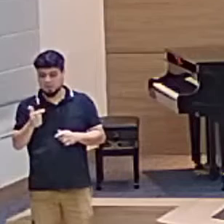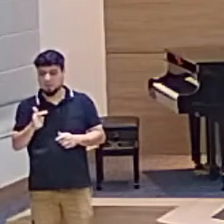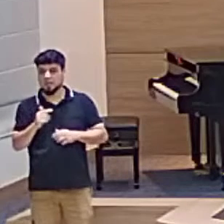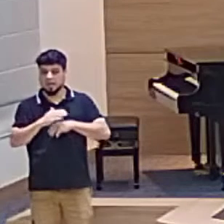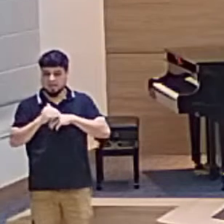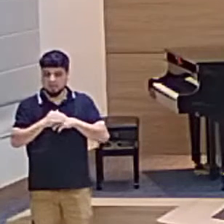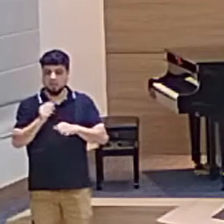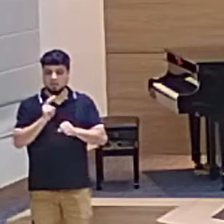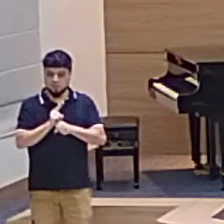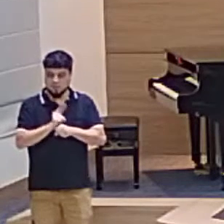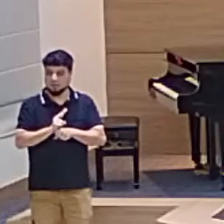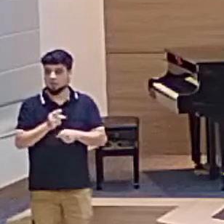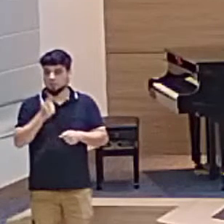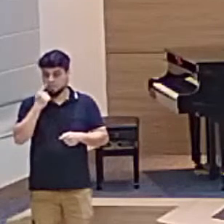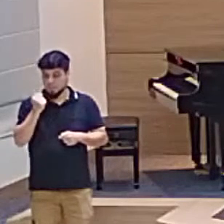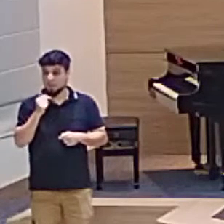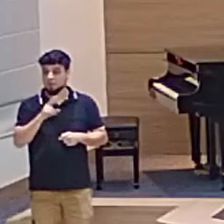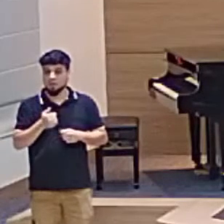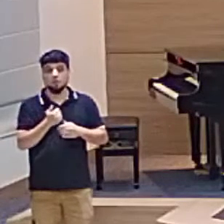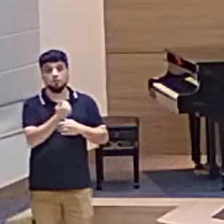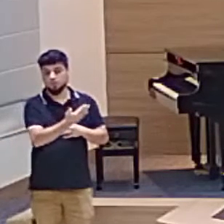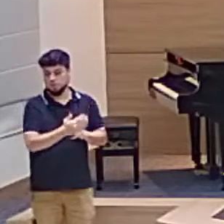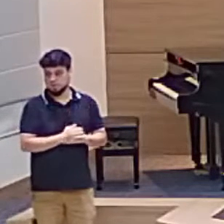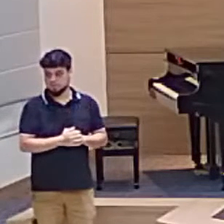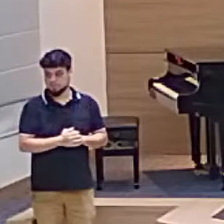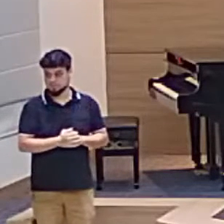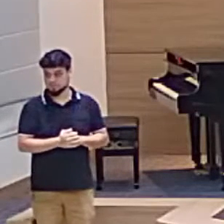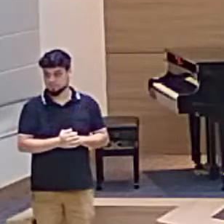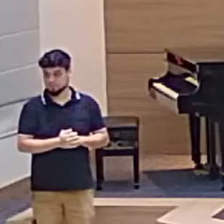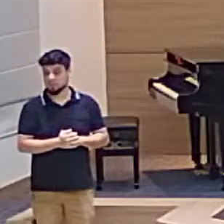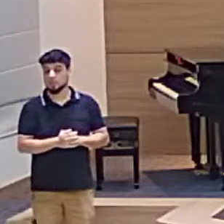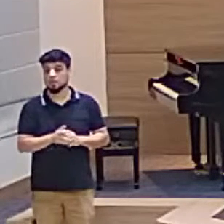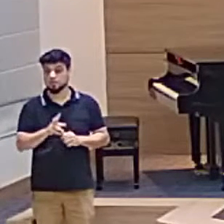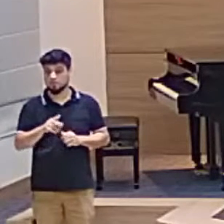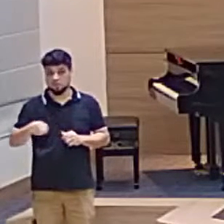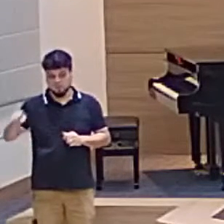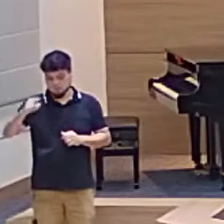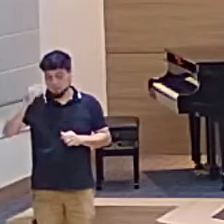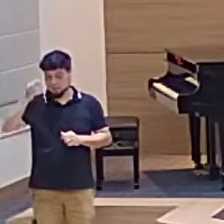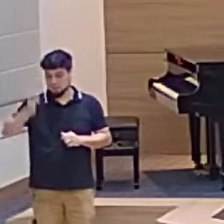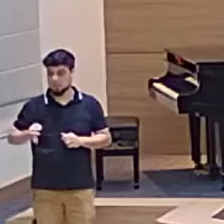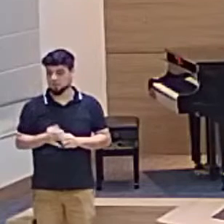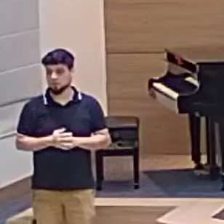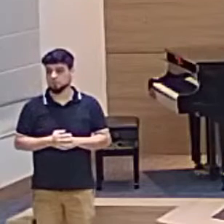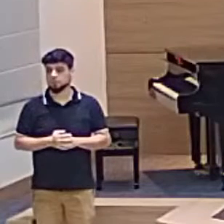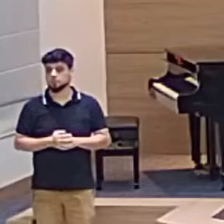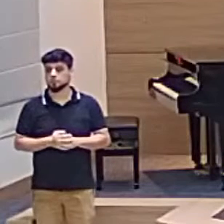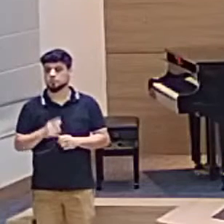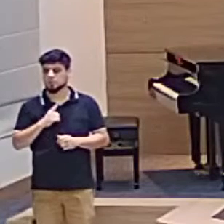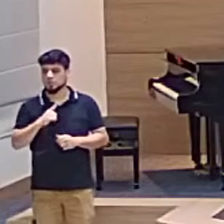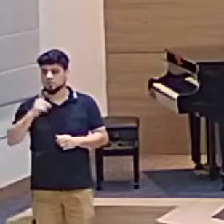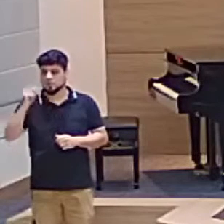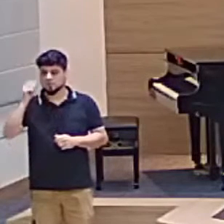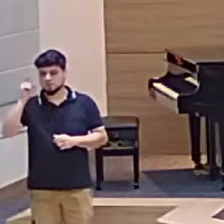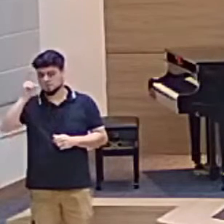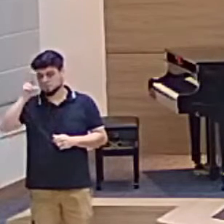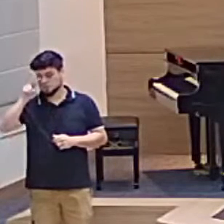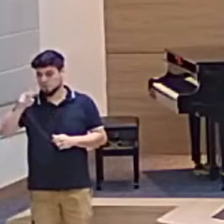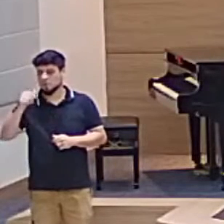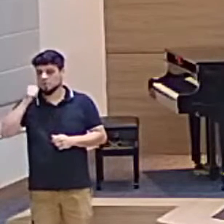Pai ela vai encontrar em outro lugar tenha certeza tenha certeza conta sua história de uma moça muito bonita passando